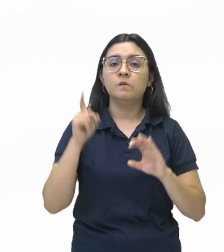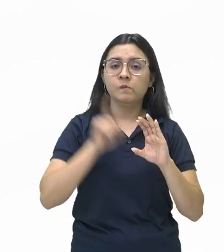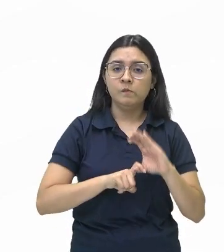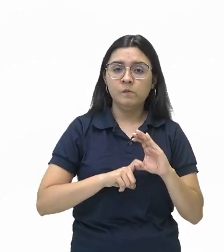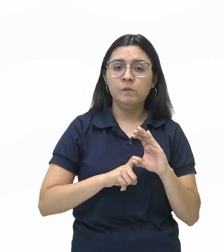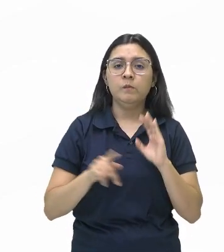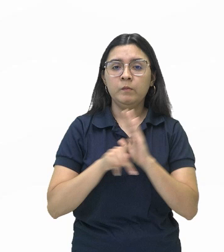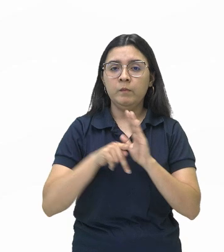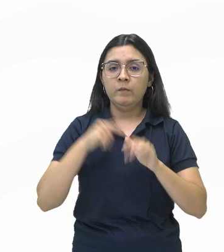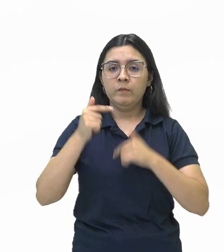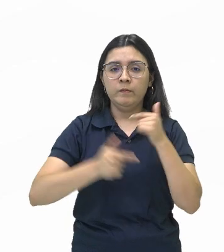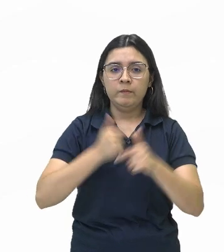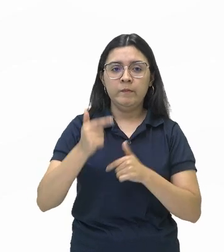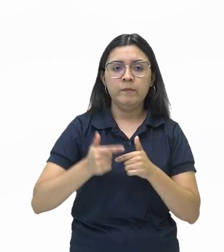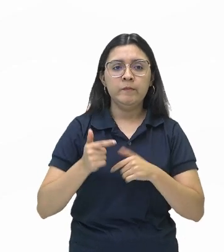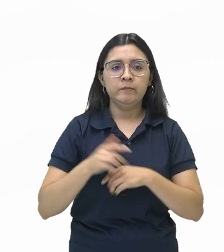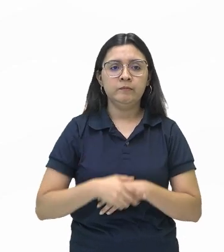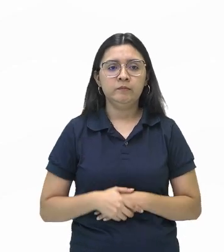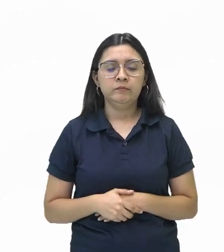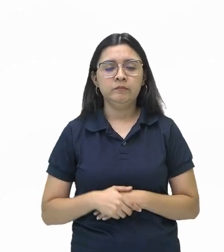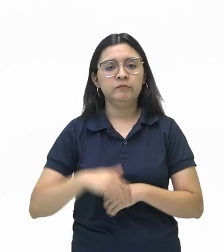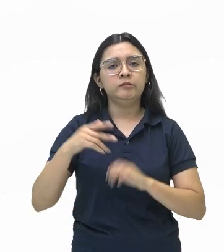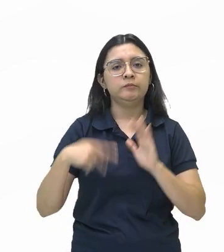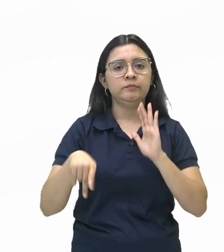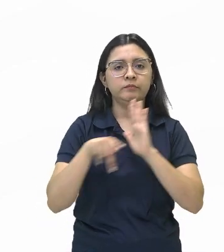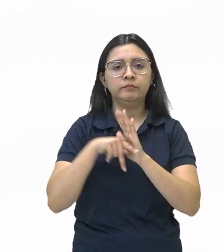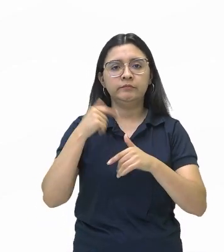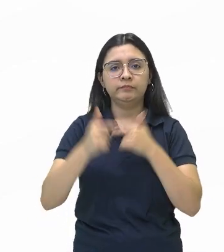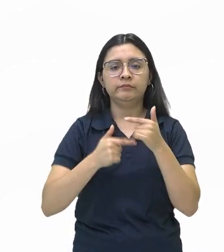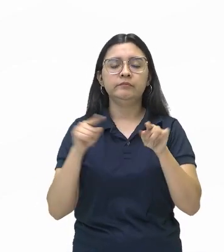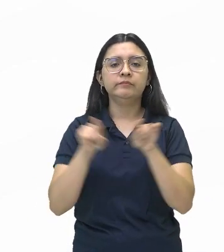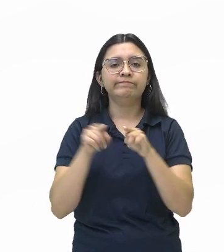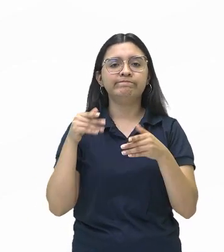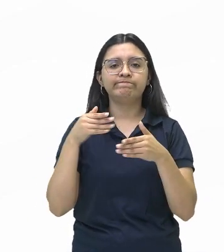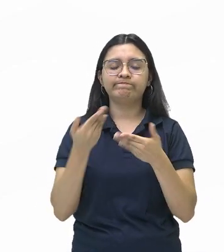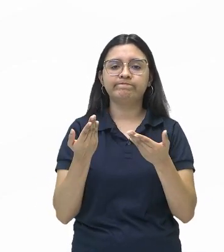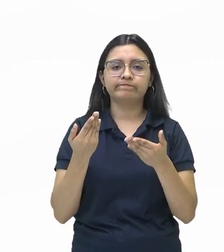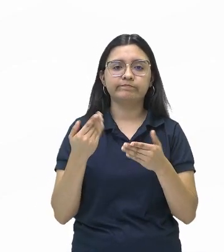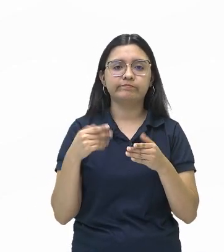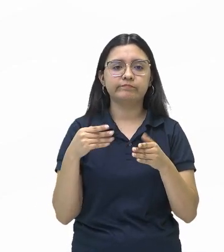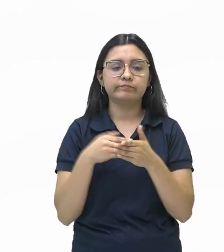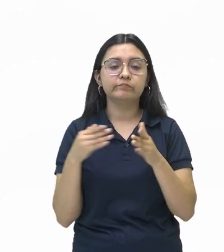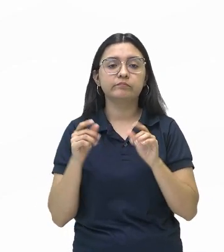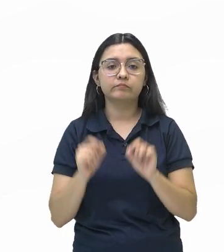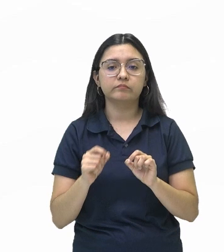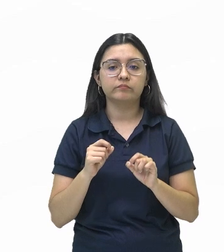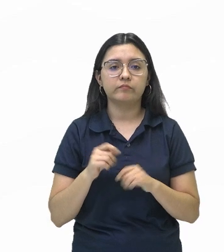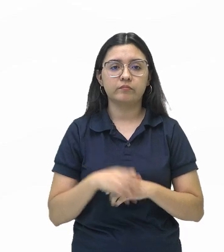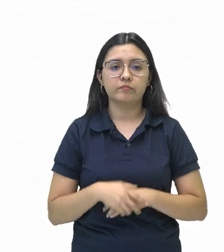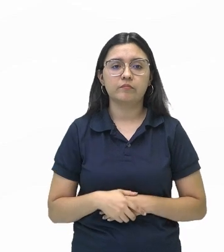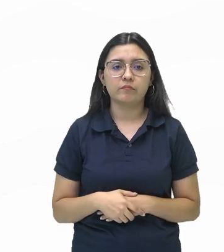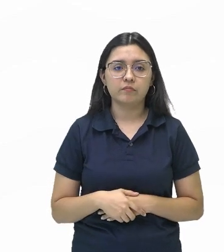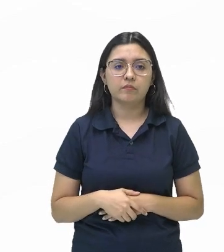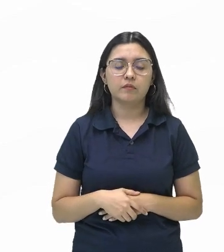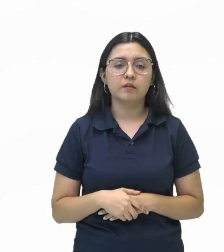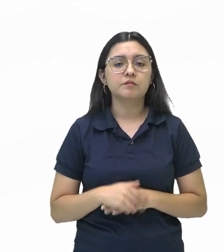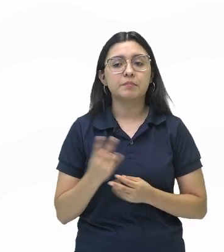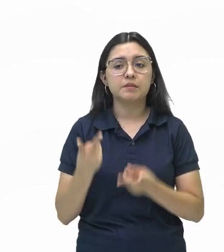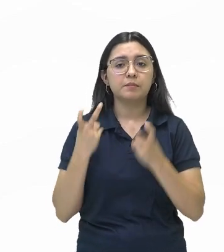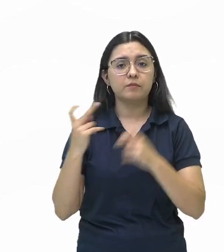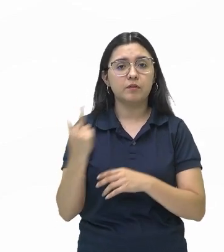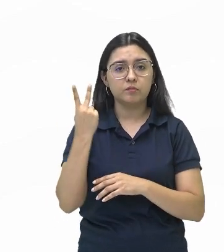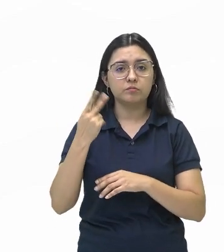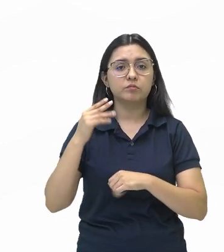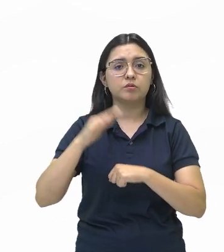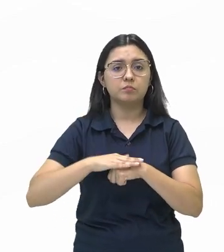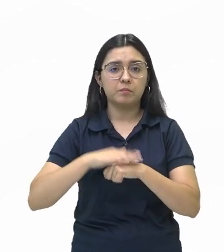alienação do fruto do seu trabalho e os impede de reconhecerem plenamente aquilo que produzem, né,